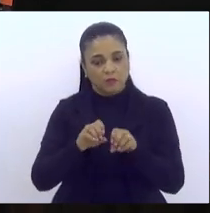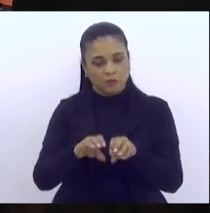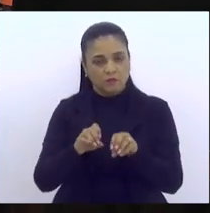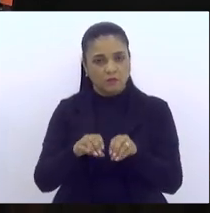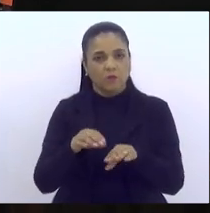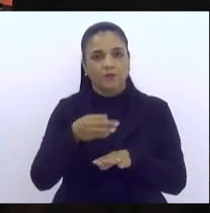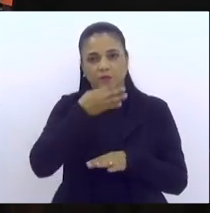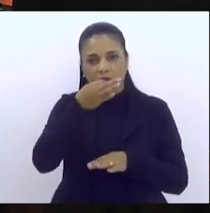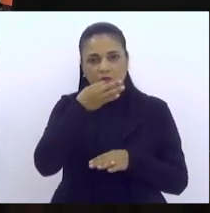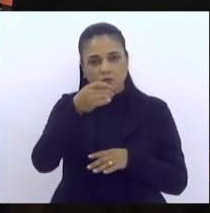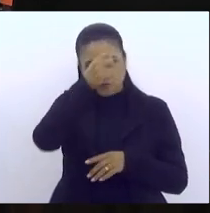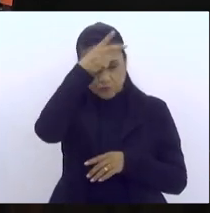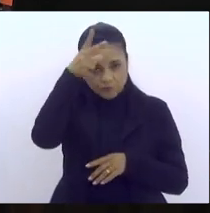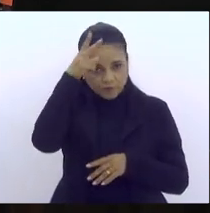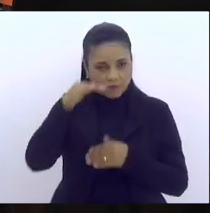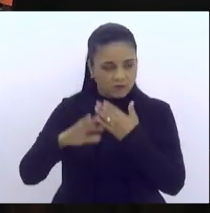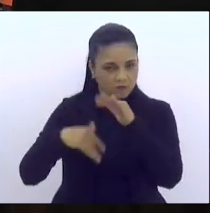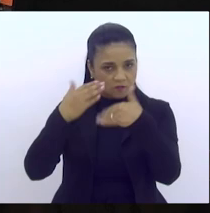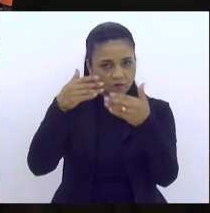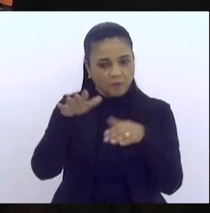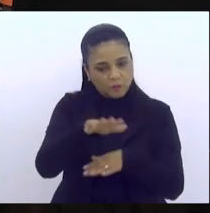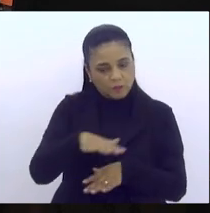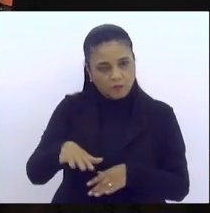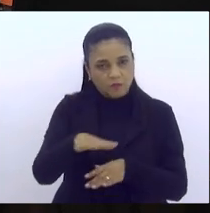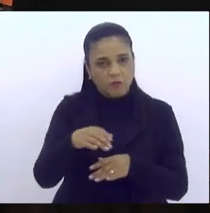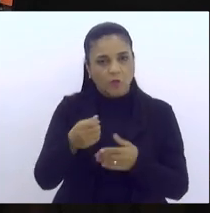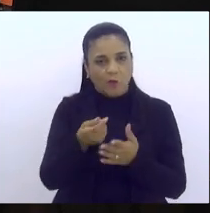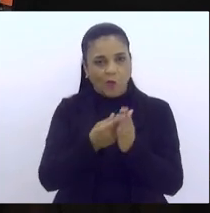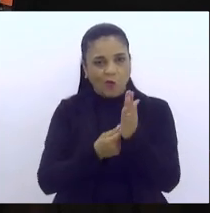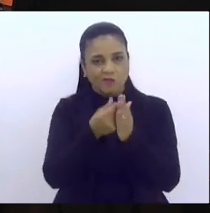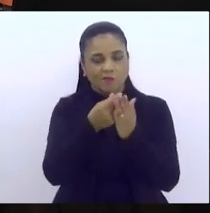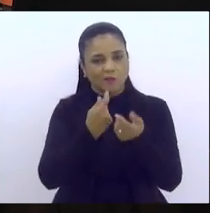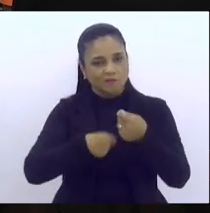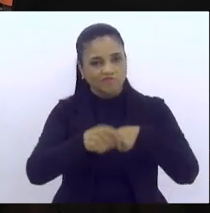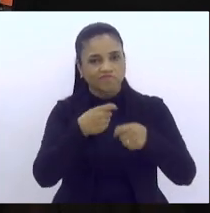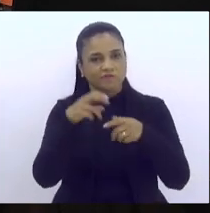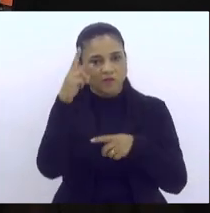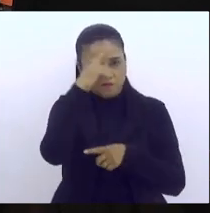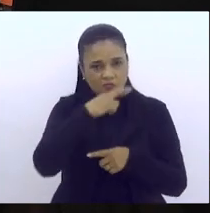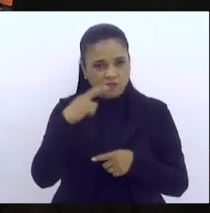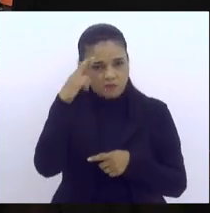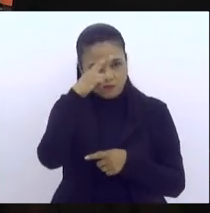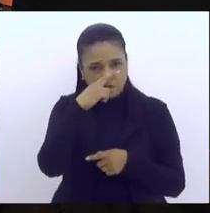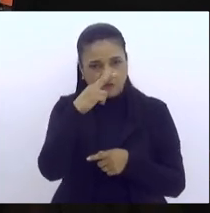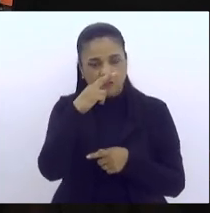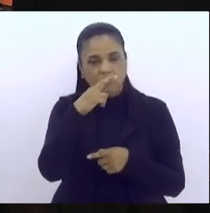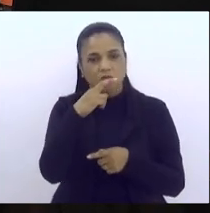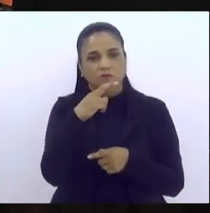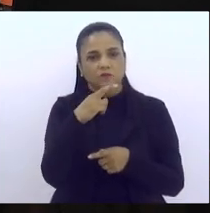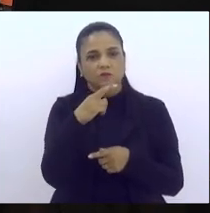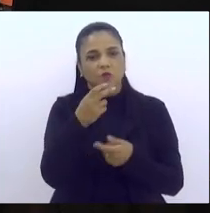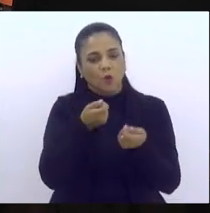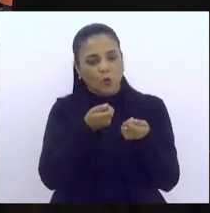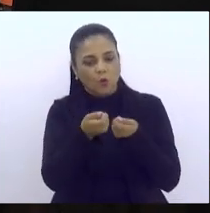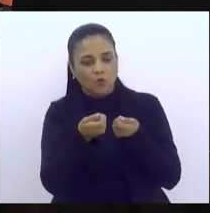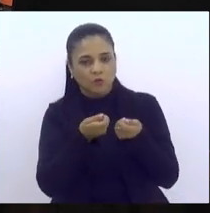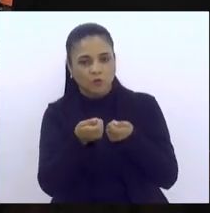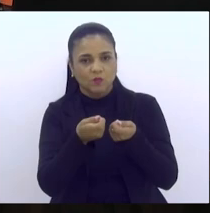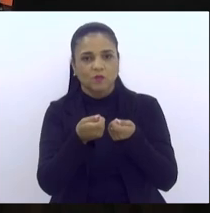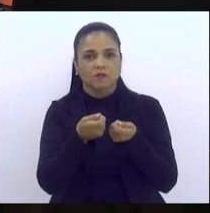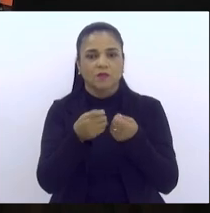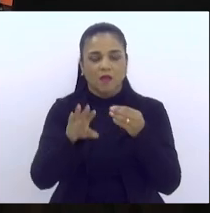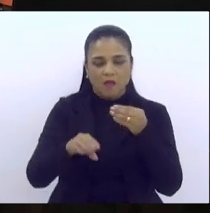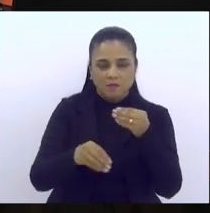de Assuntos Municipais de Desenvolvimento Regional, de Orçamento, Finanças, Fiscalização Financeira e Controle,